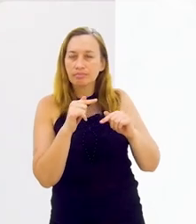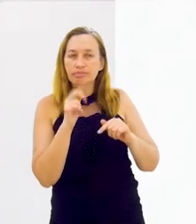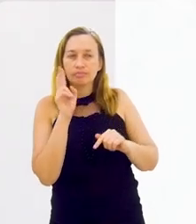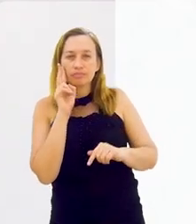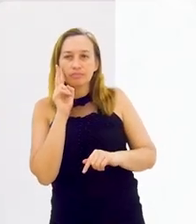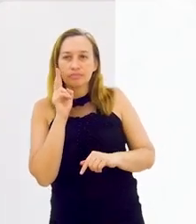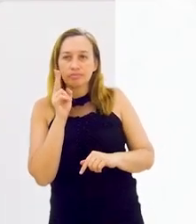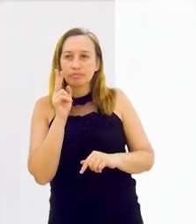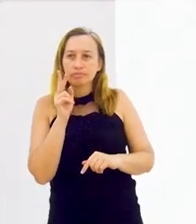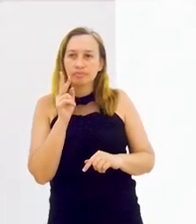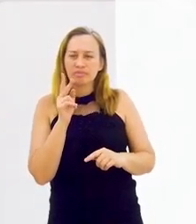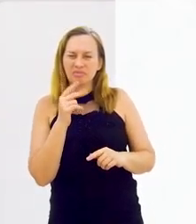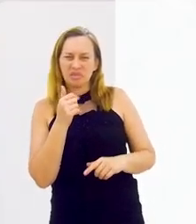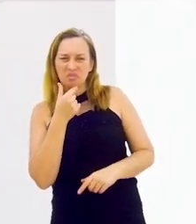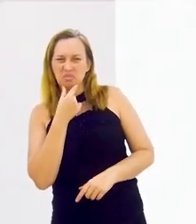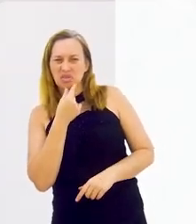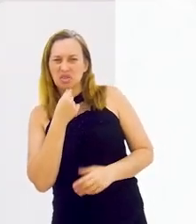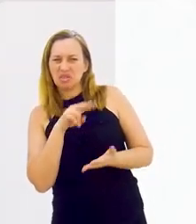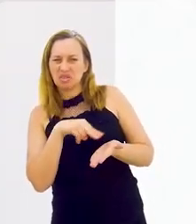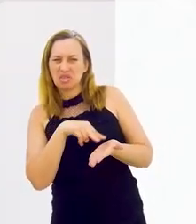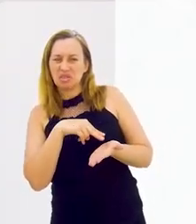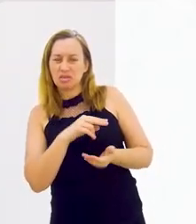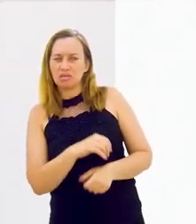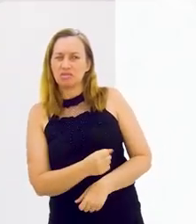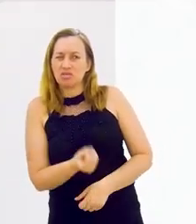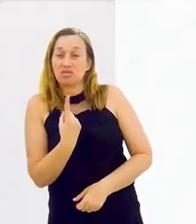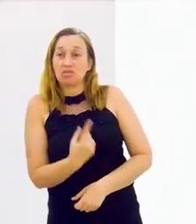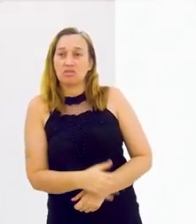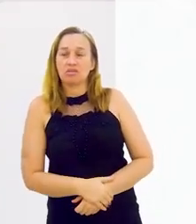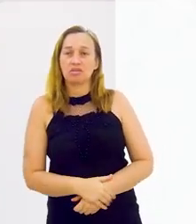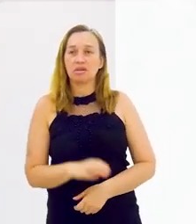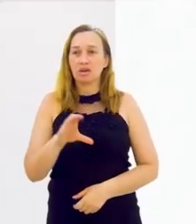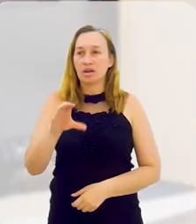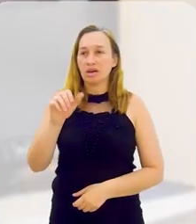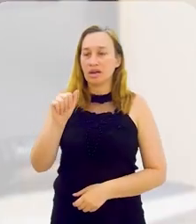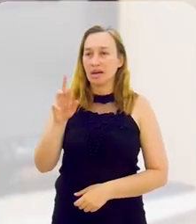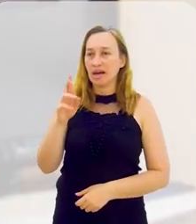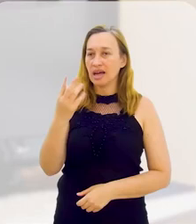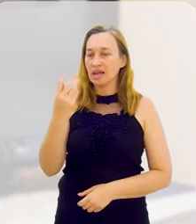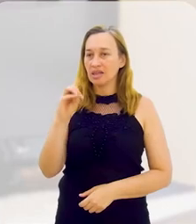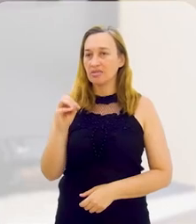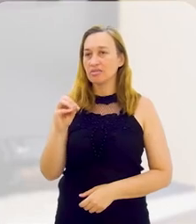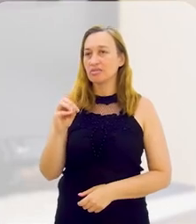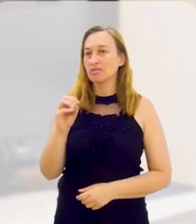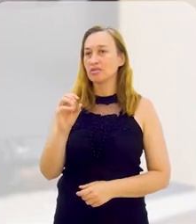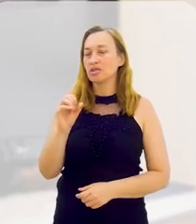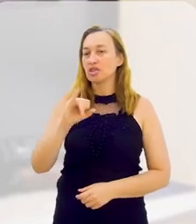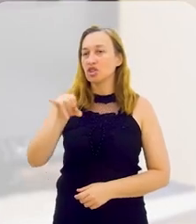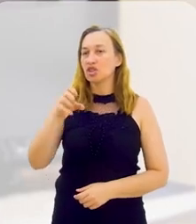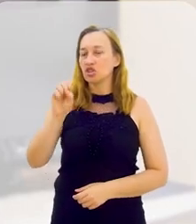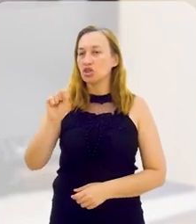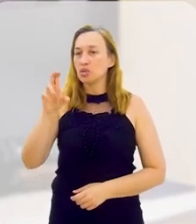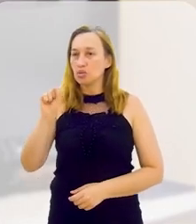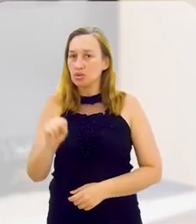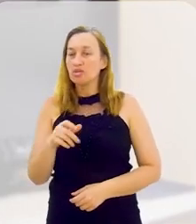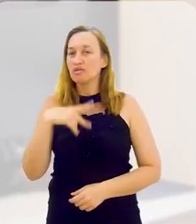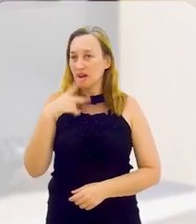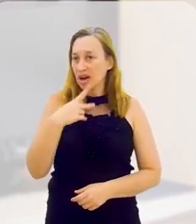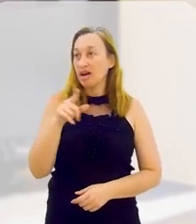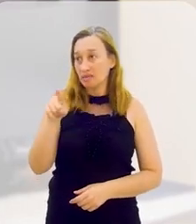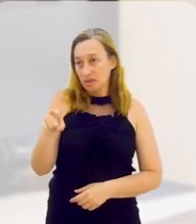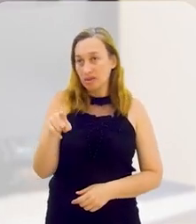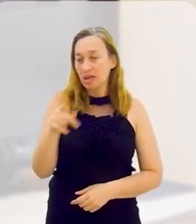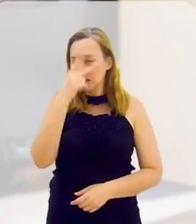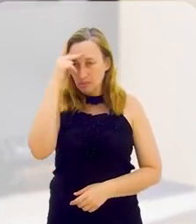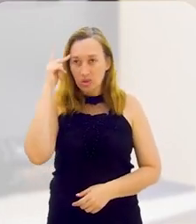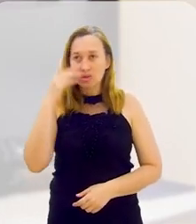foi ficando mal vista, né, um menino que dança, né. O Carlinhos Jesus falava isso, assim,